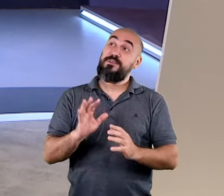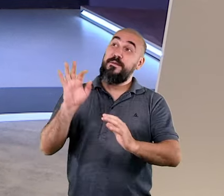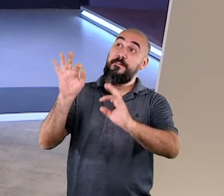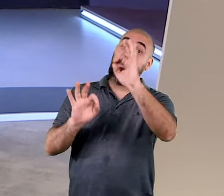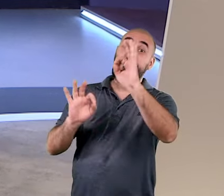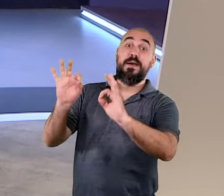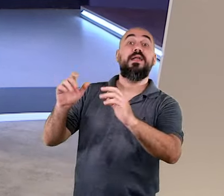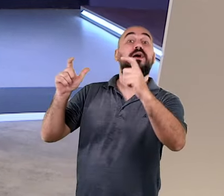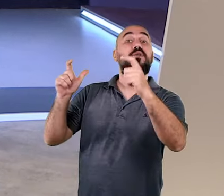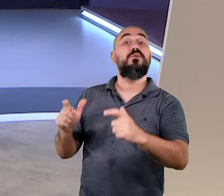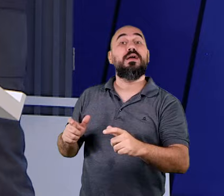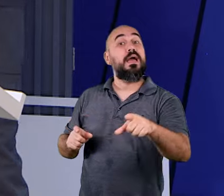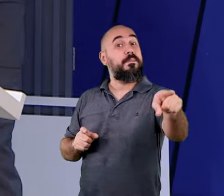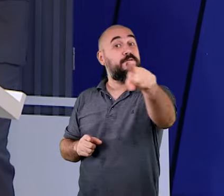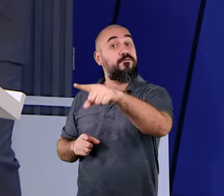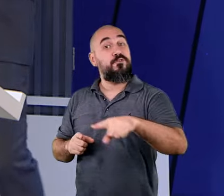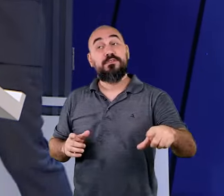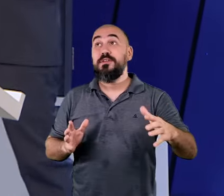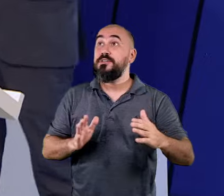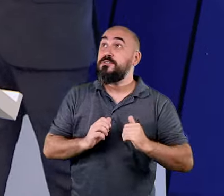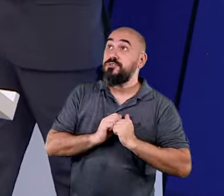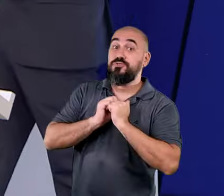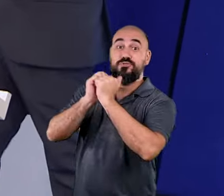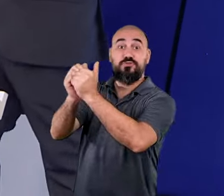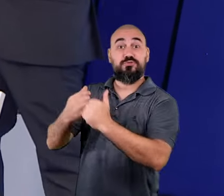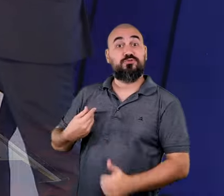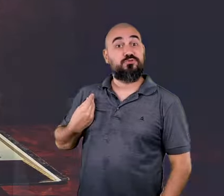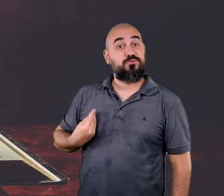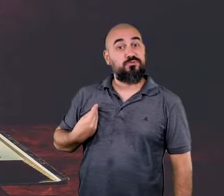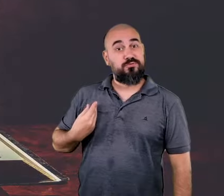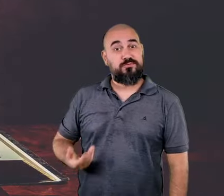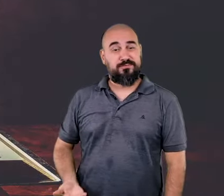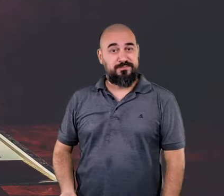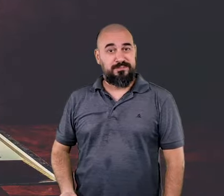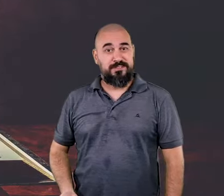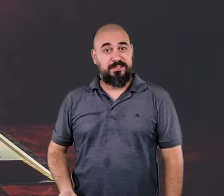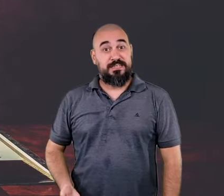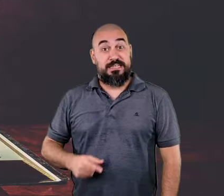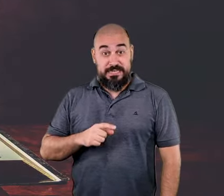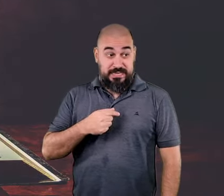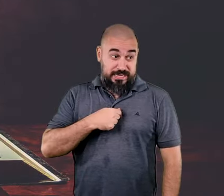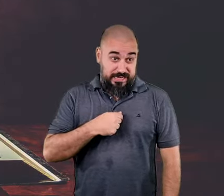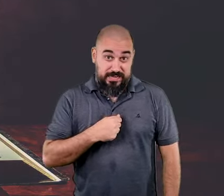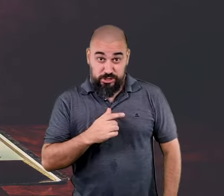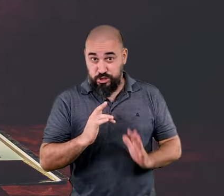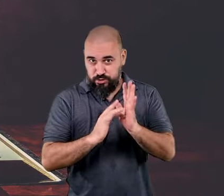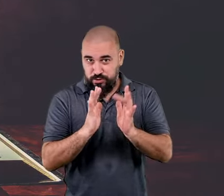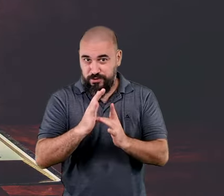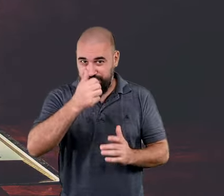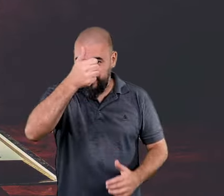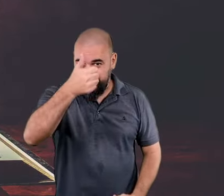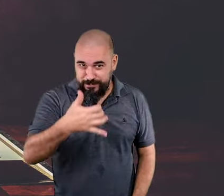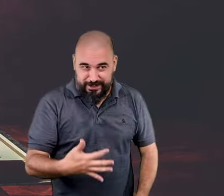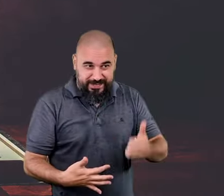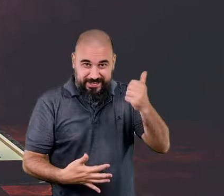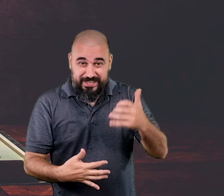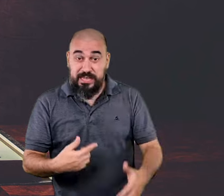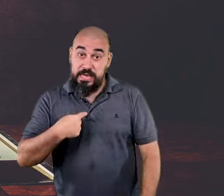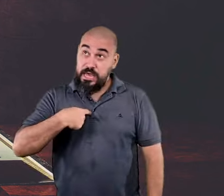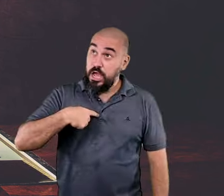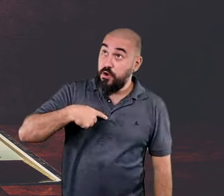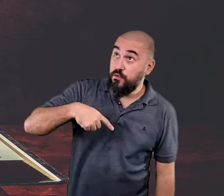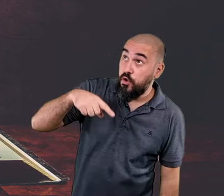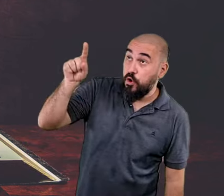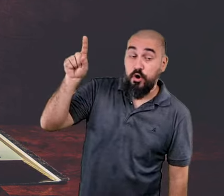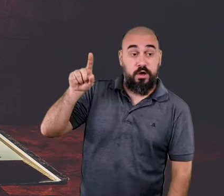morar. E ele continua dizendo, e quando eu for e preparar um lugar, voltarei e